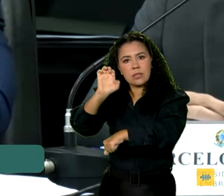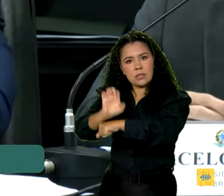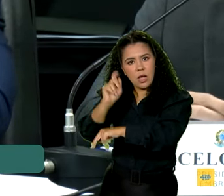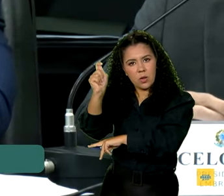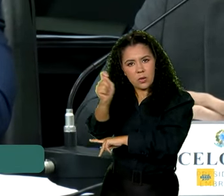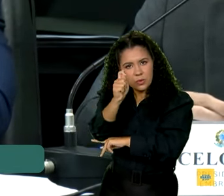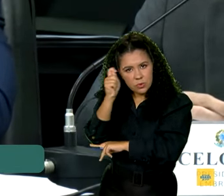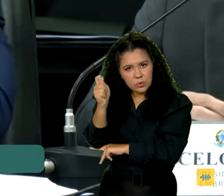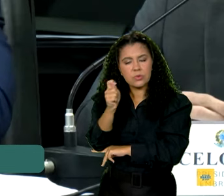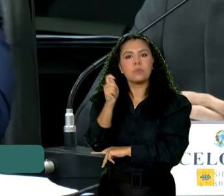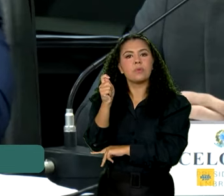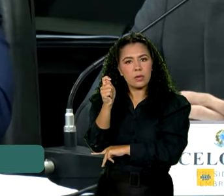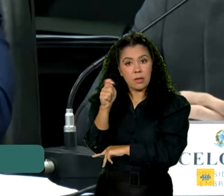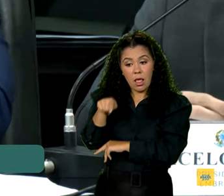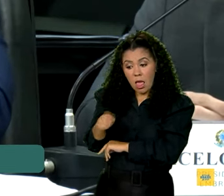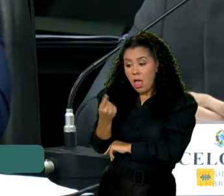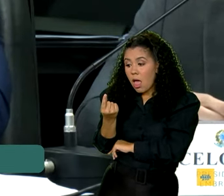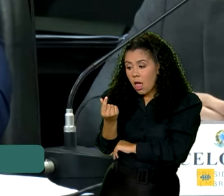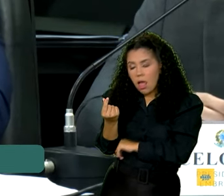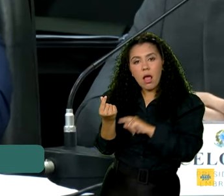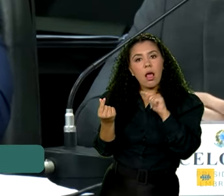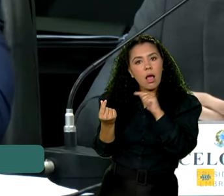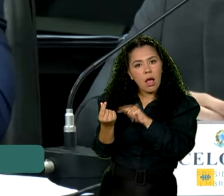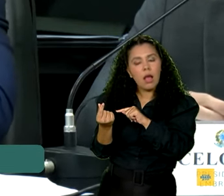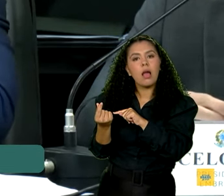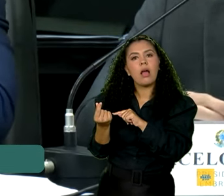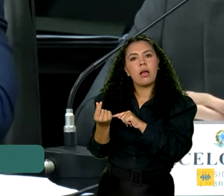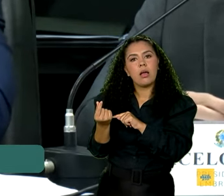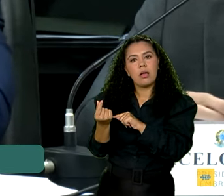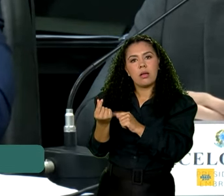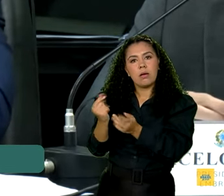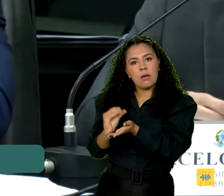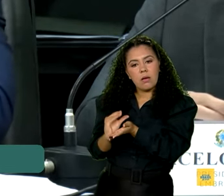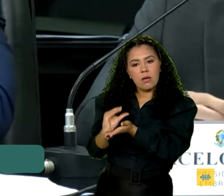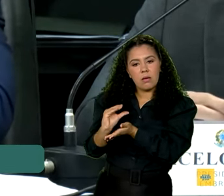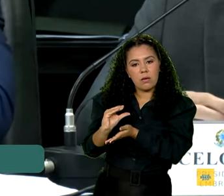disponibilizar, e esses recursos sejam destinados à